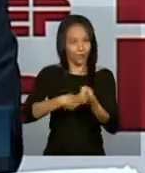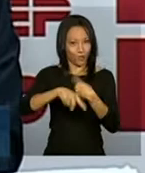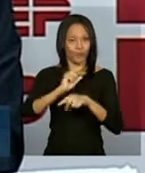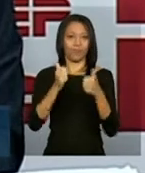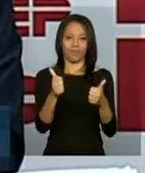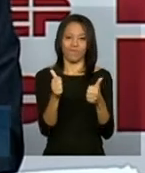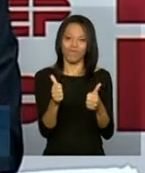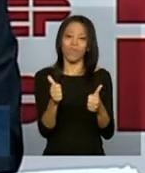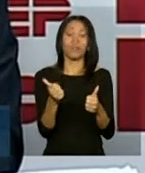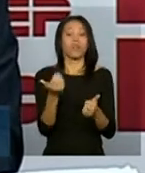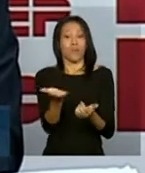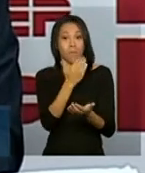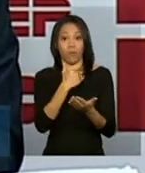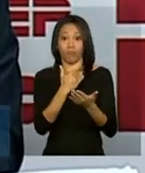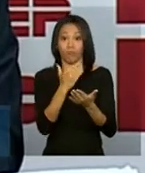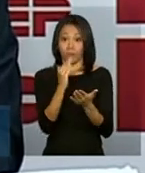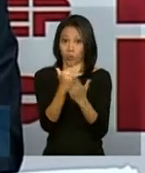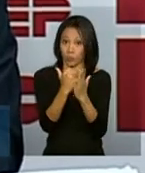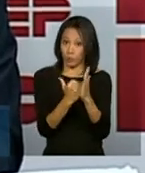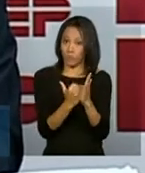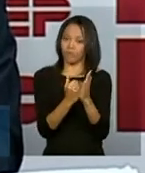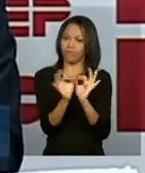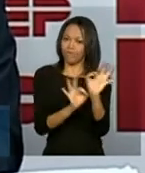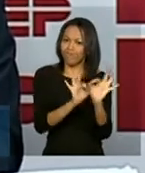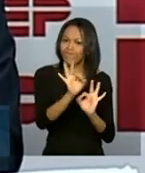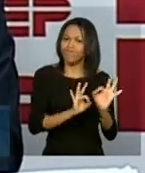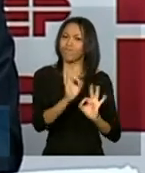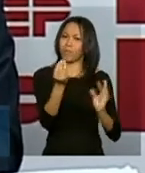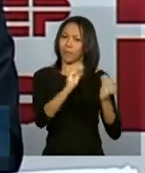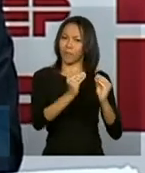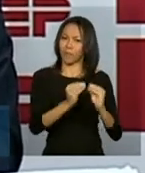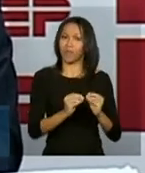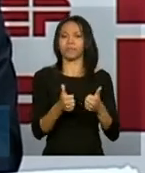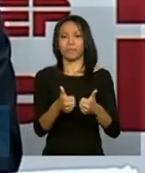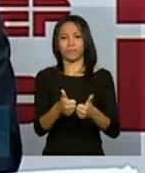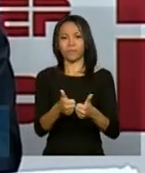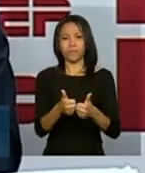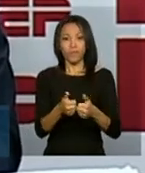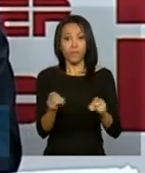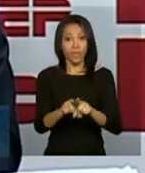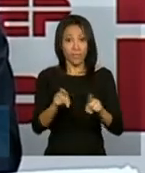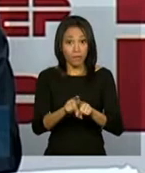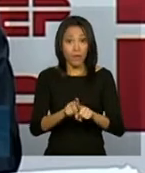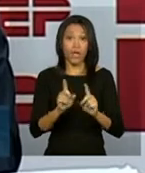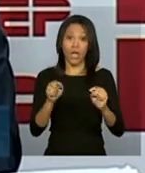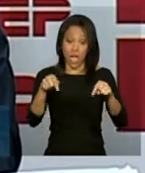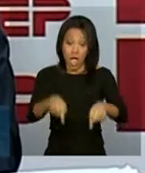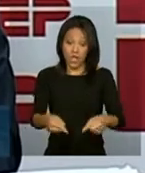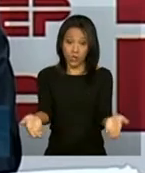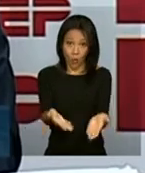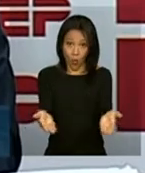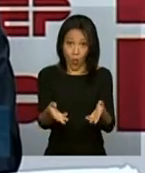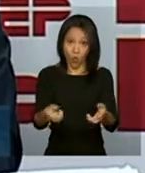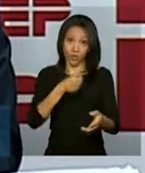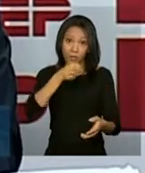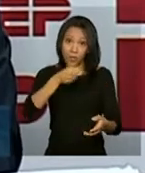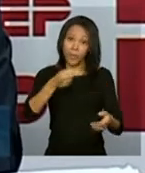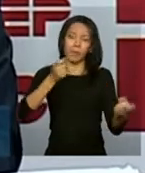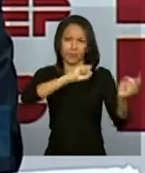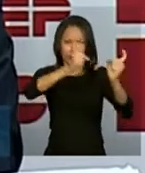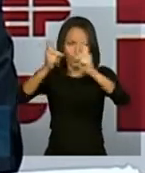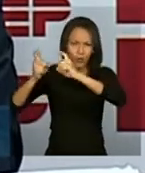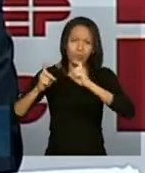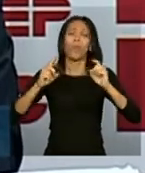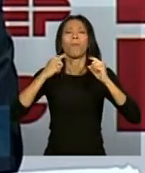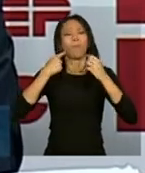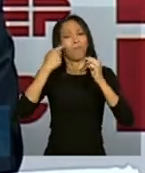Os problemas que nós tivemos são muito marginais, e o próprio debate esse que nós estamos fazendo aqui pedagógico mostra a